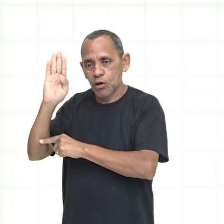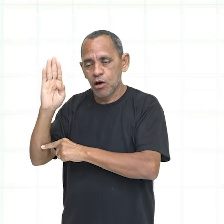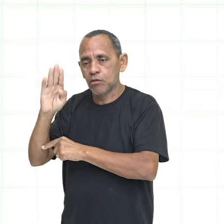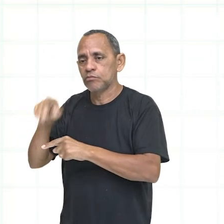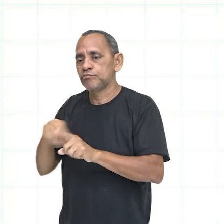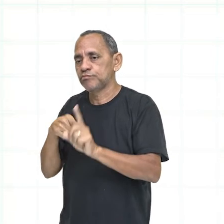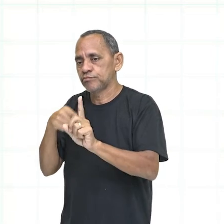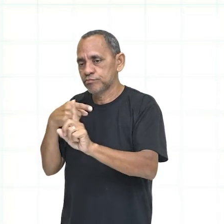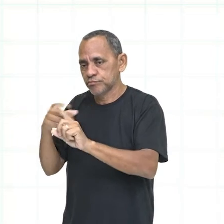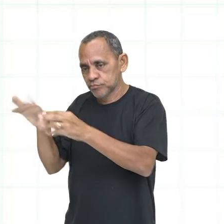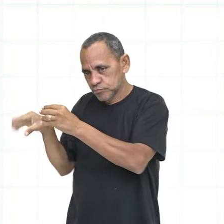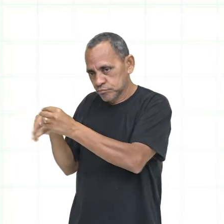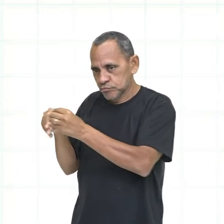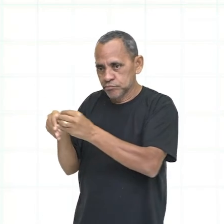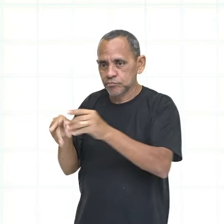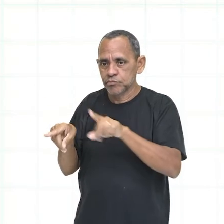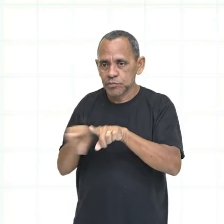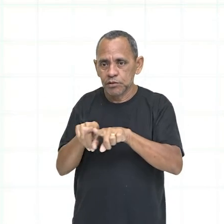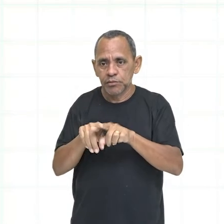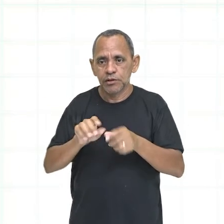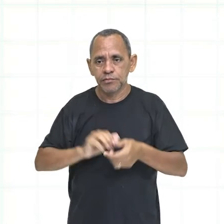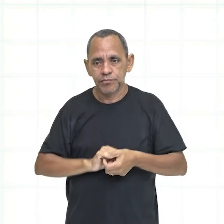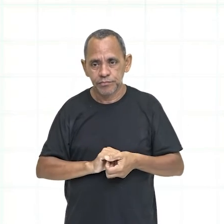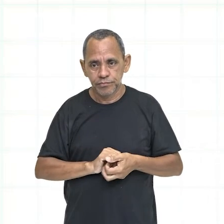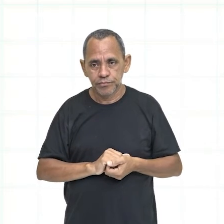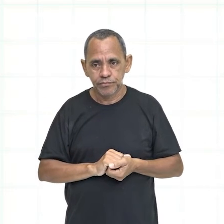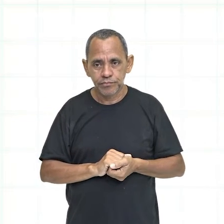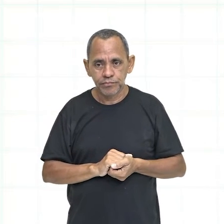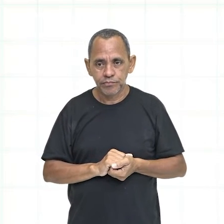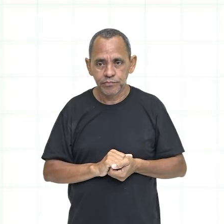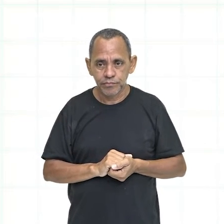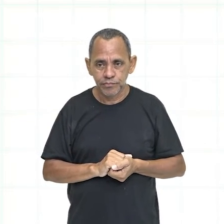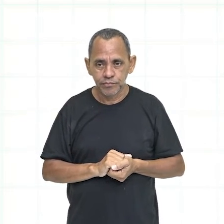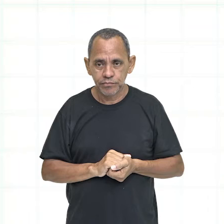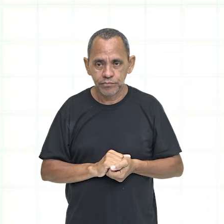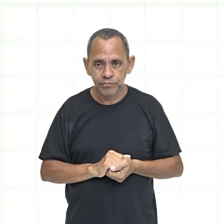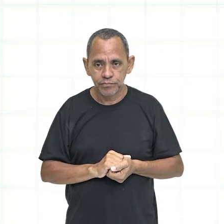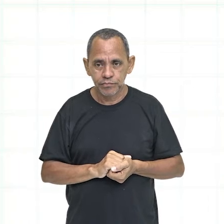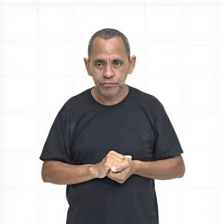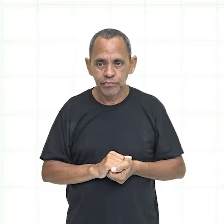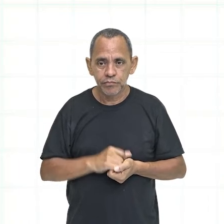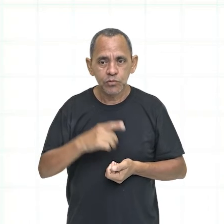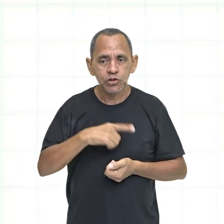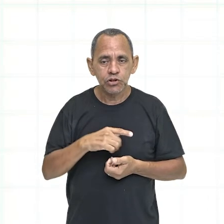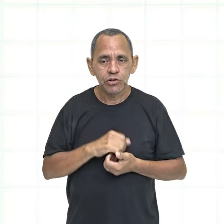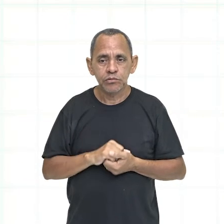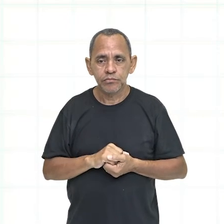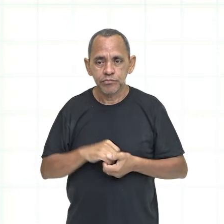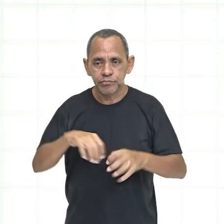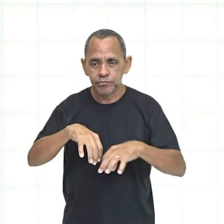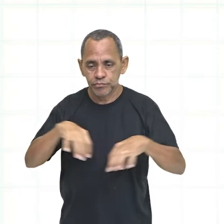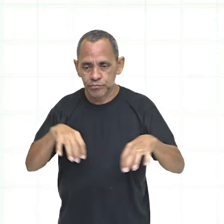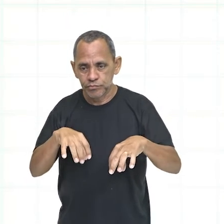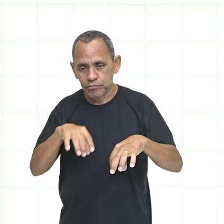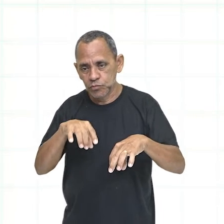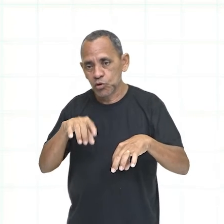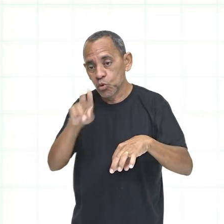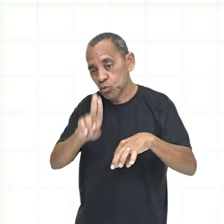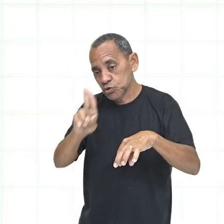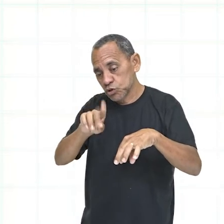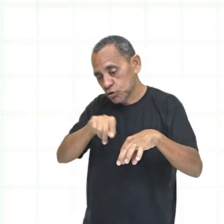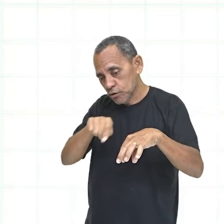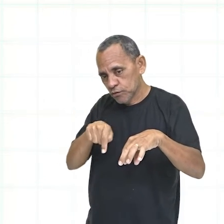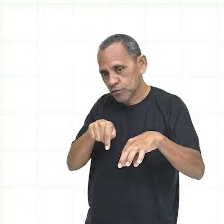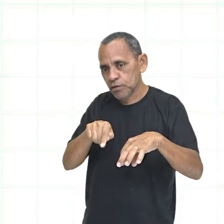aí o complemento, e aqui, né, eu tenho, na verdade, uma separação por vírgula, mas enfim, aqui no final eu tenho meu